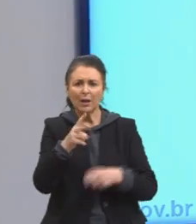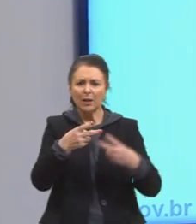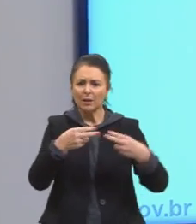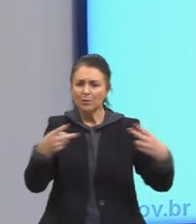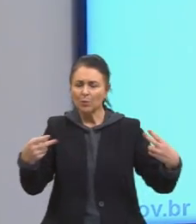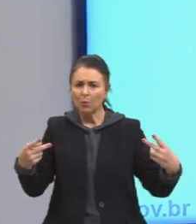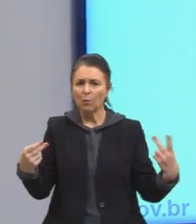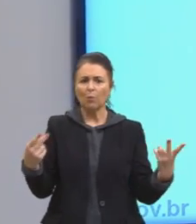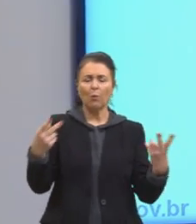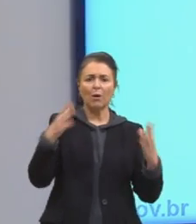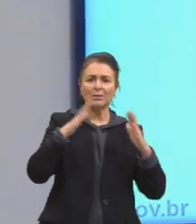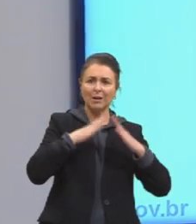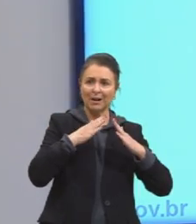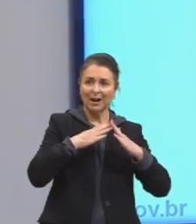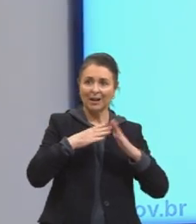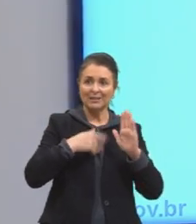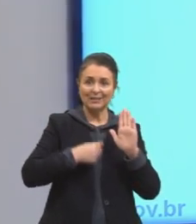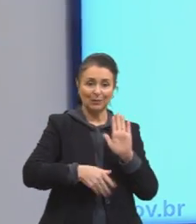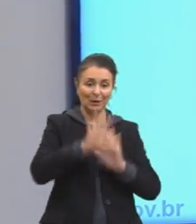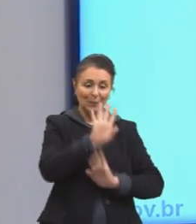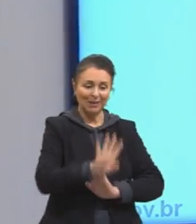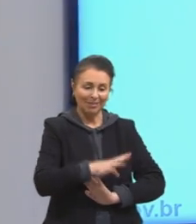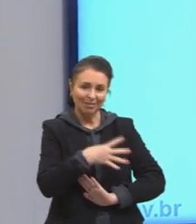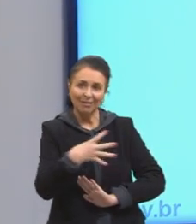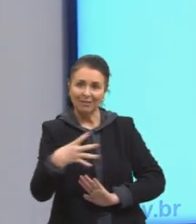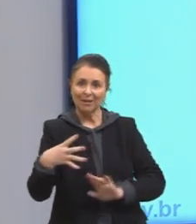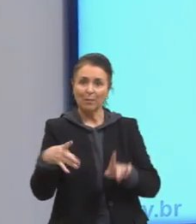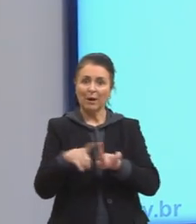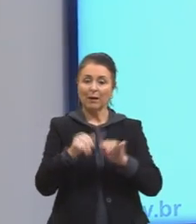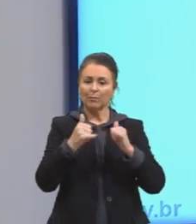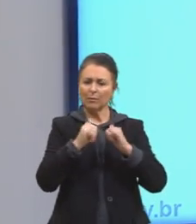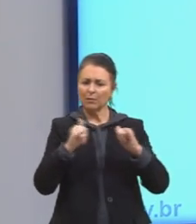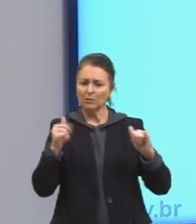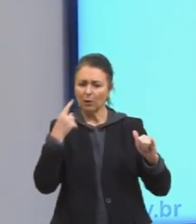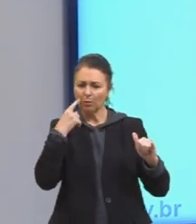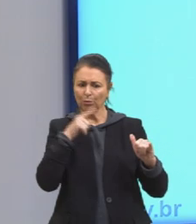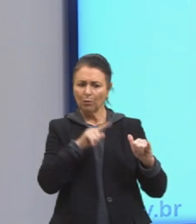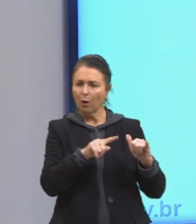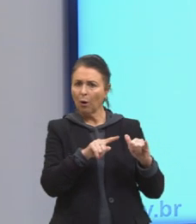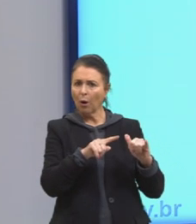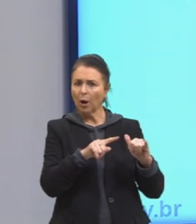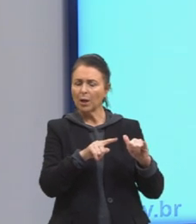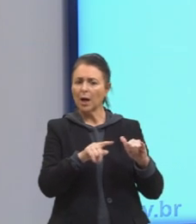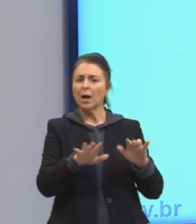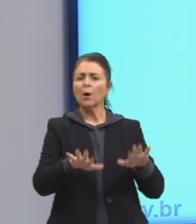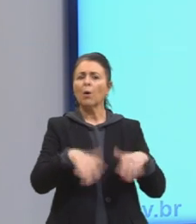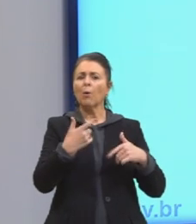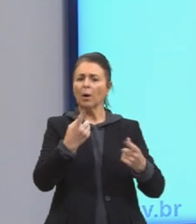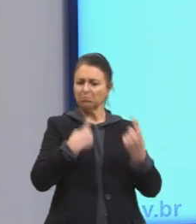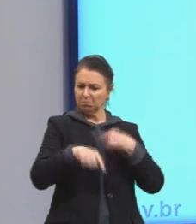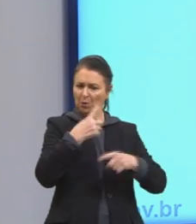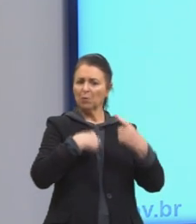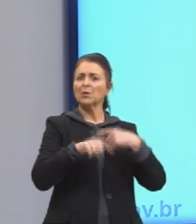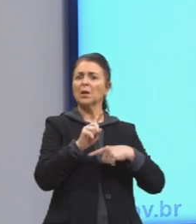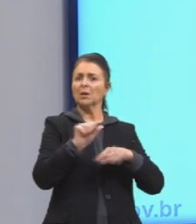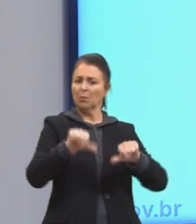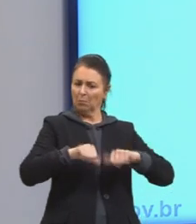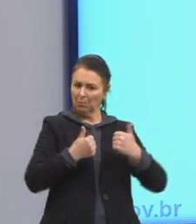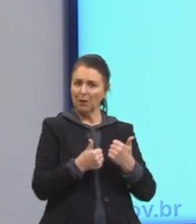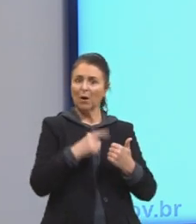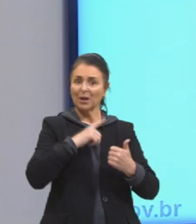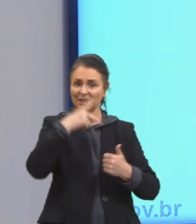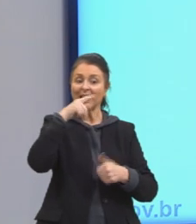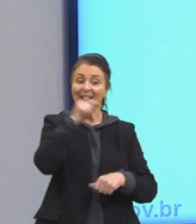eletrodomésticos essa tabelinha aqui da energia aonde a gente consegue ver a eficiência dele e também onde aparece a